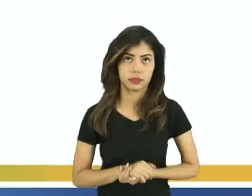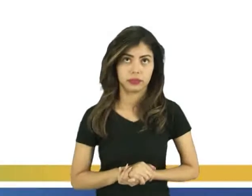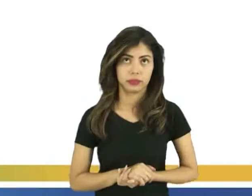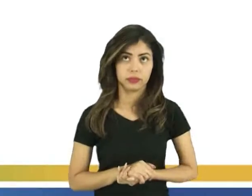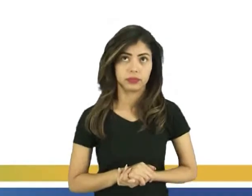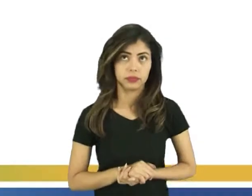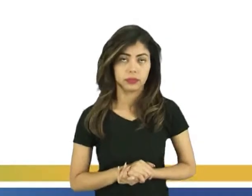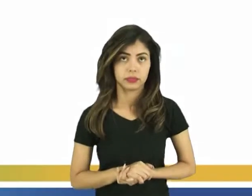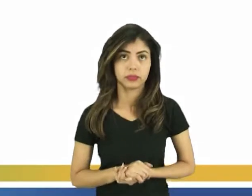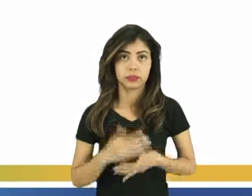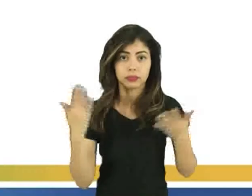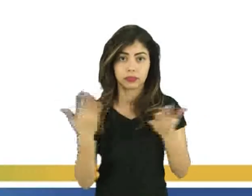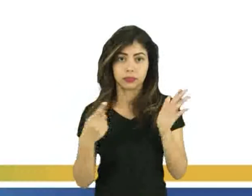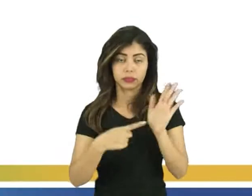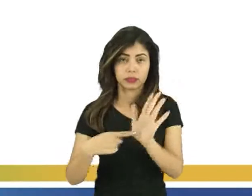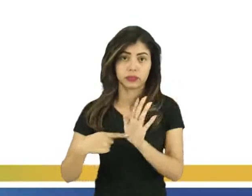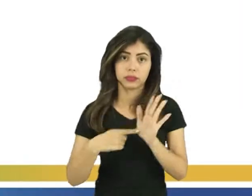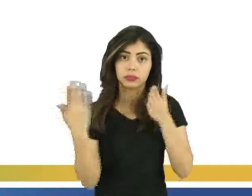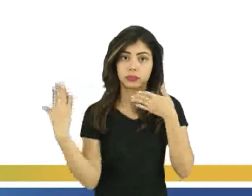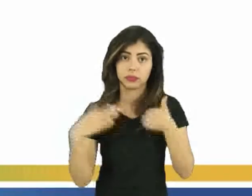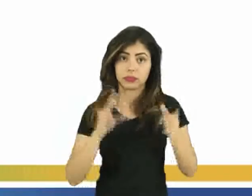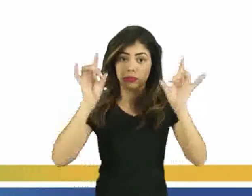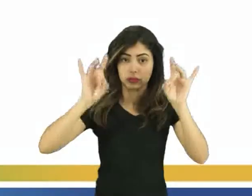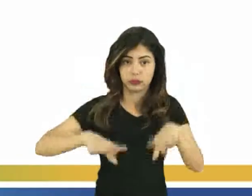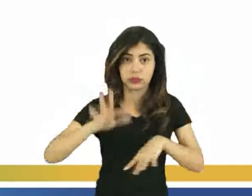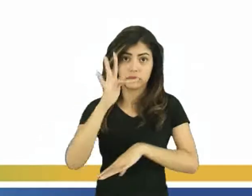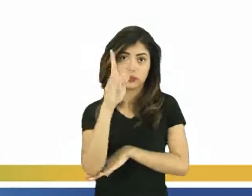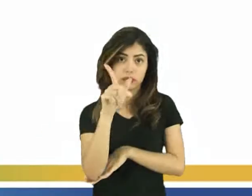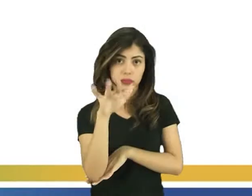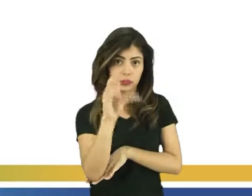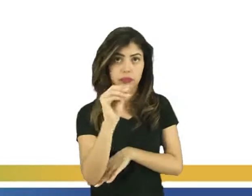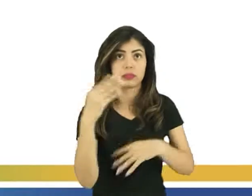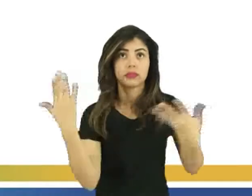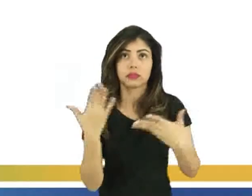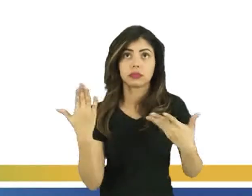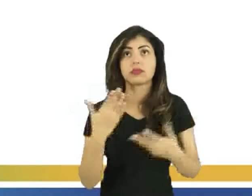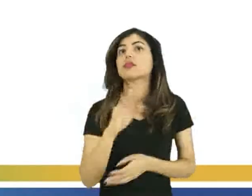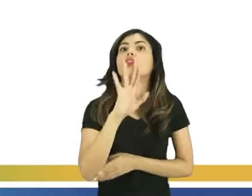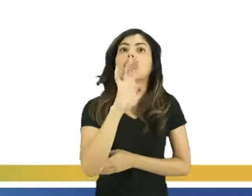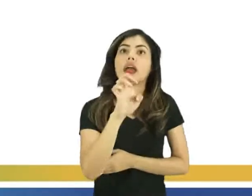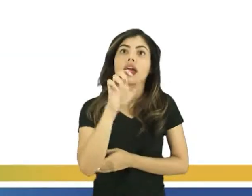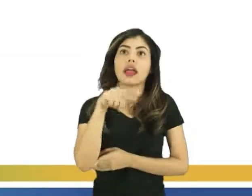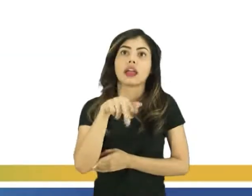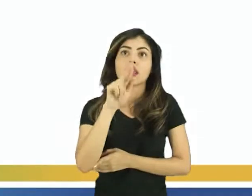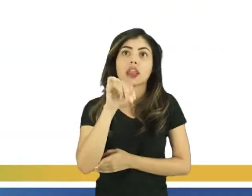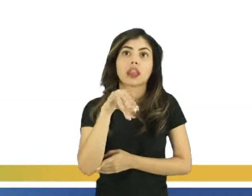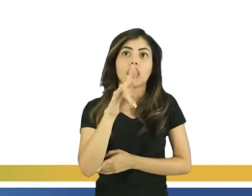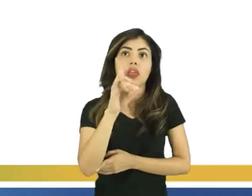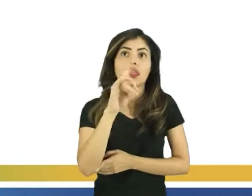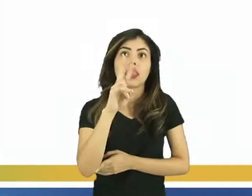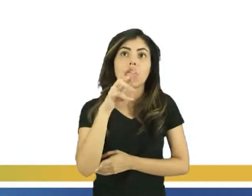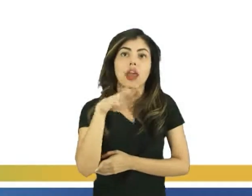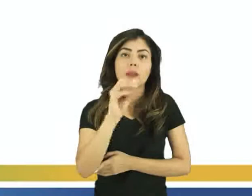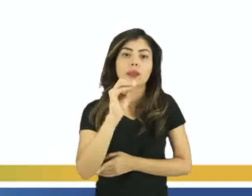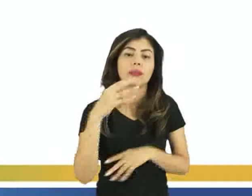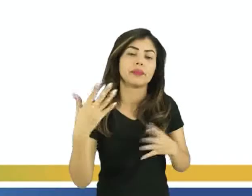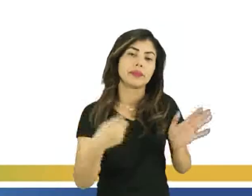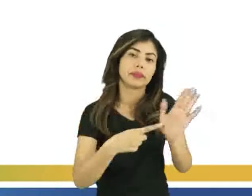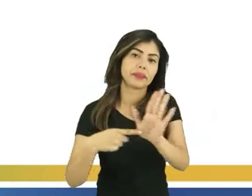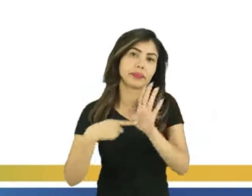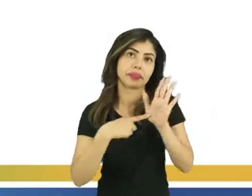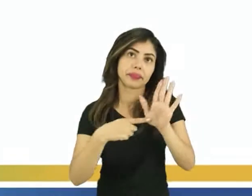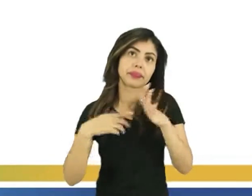E aí, aqui a gente chega no nosso último filo de hoje, que é o filo do equinodermata, que é onde a gente vai representar